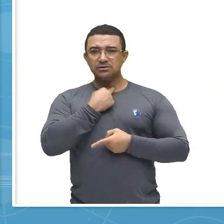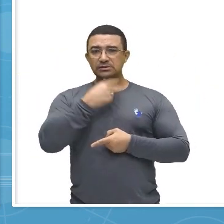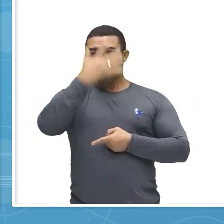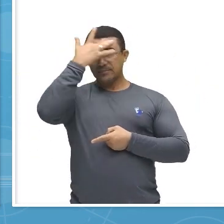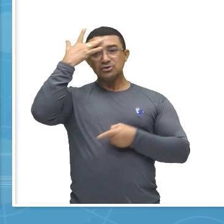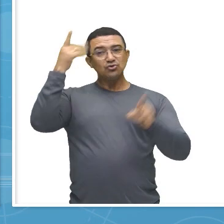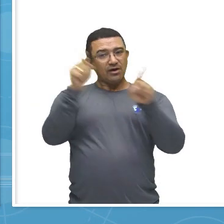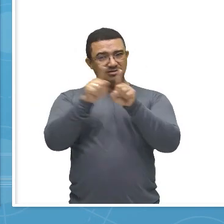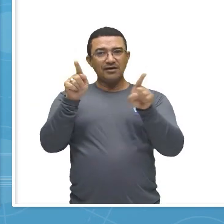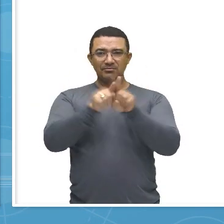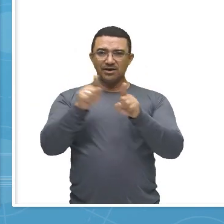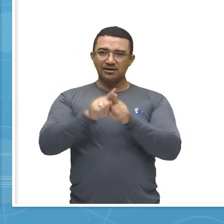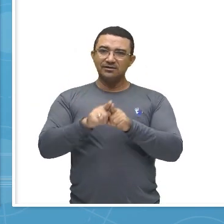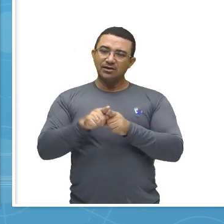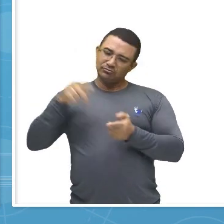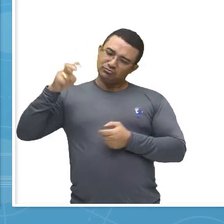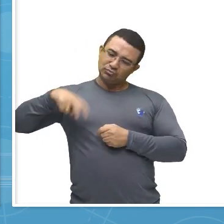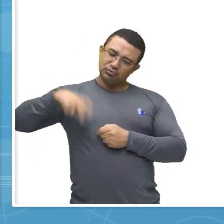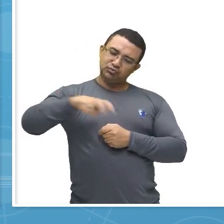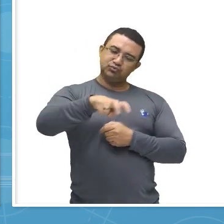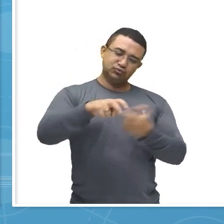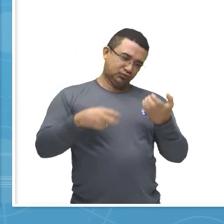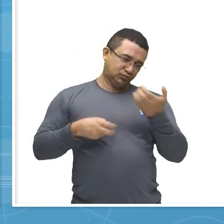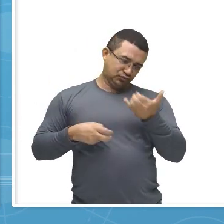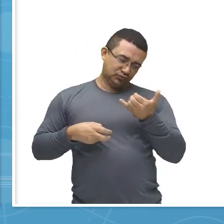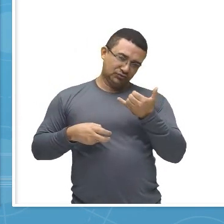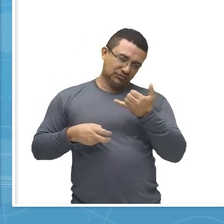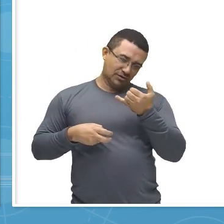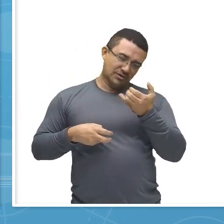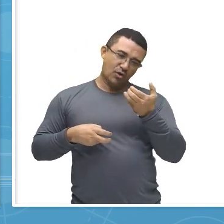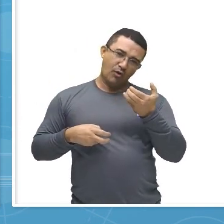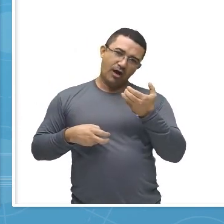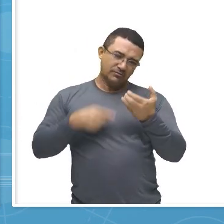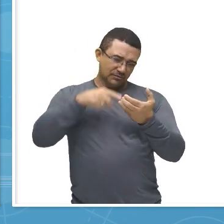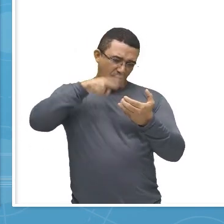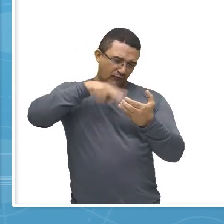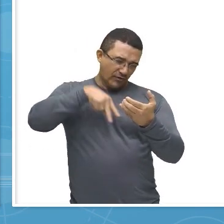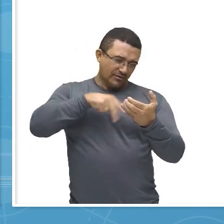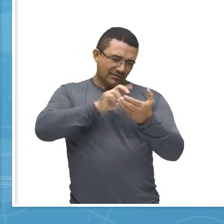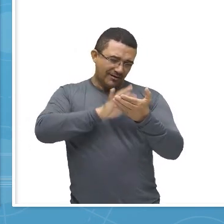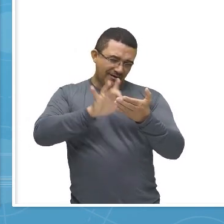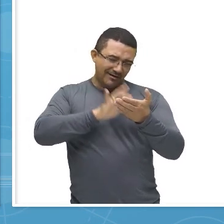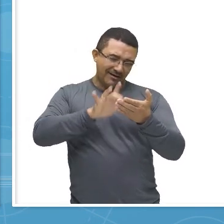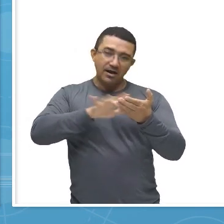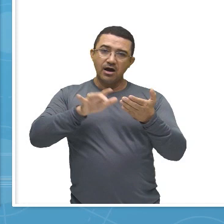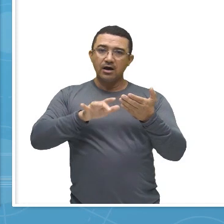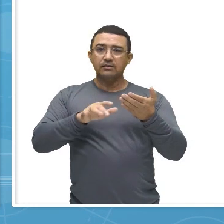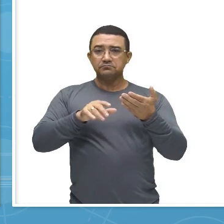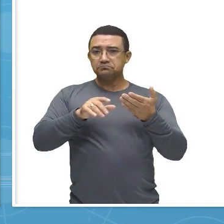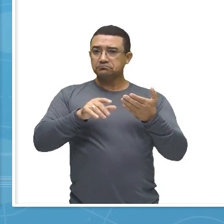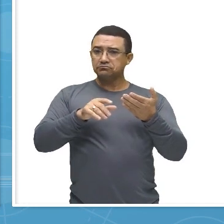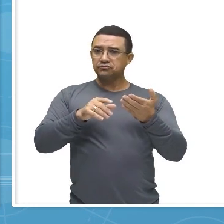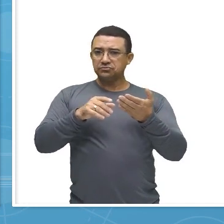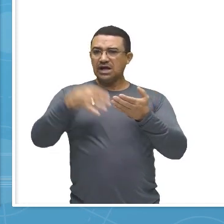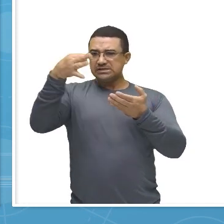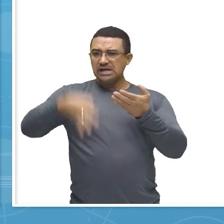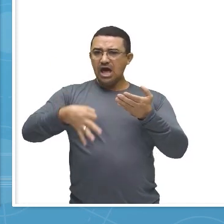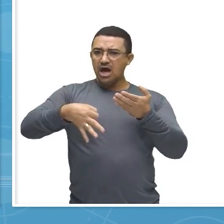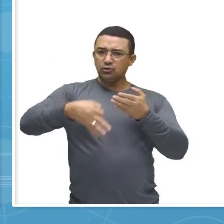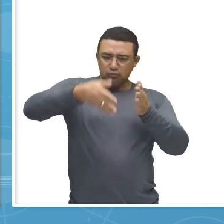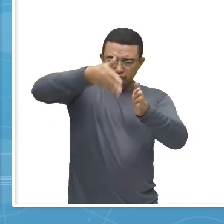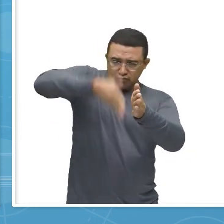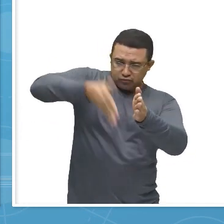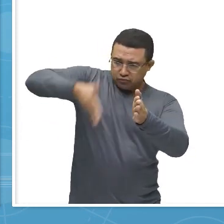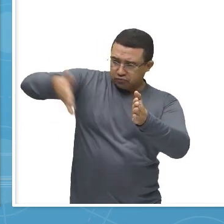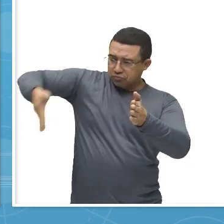atravessando aqui a faixa de pedestre. O pedestre tá correto aí, né? Ele está atravessando na faixa de